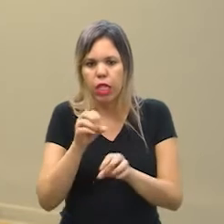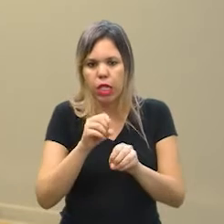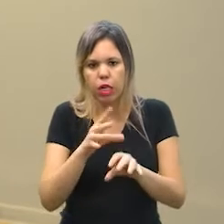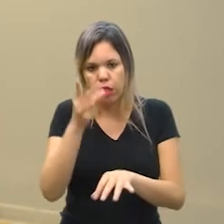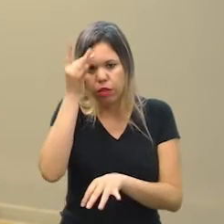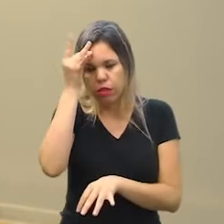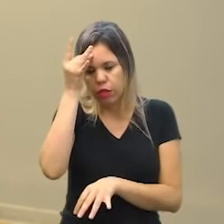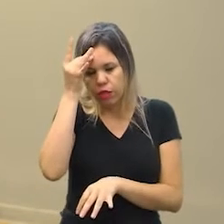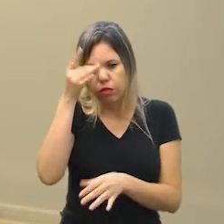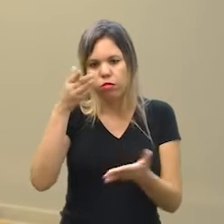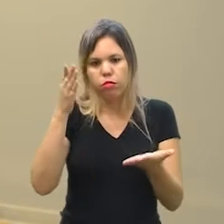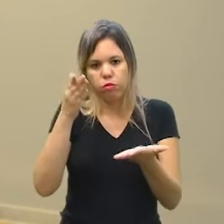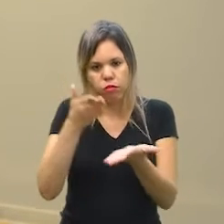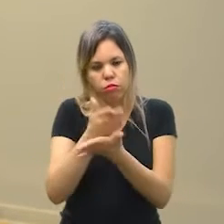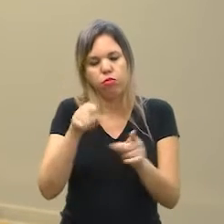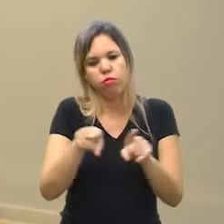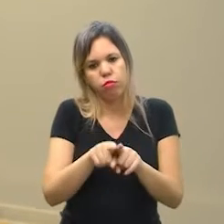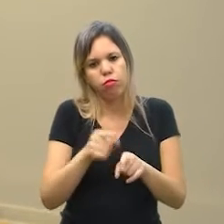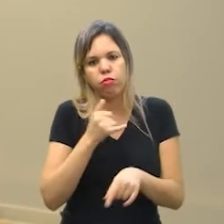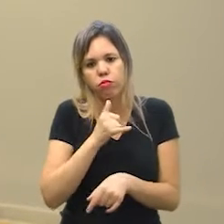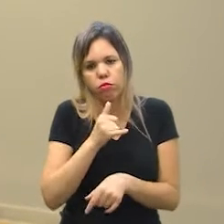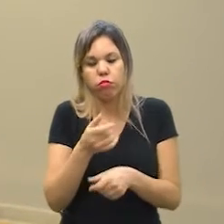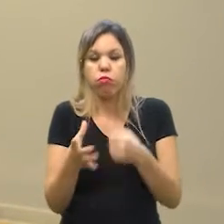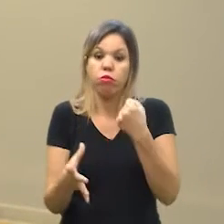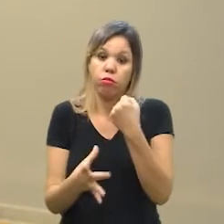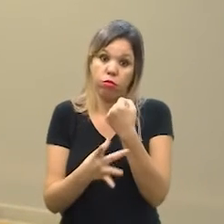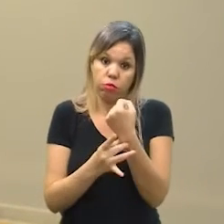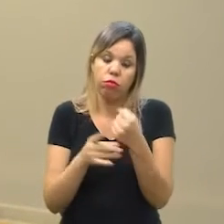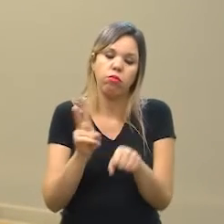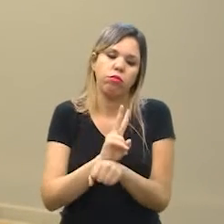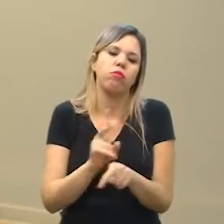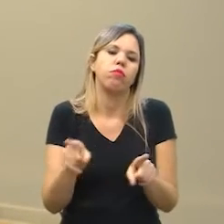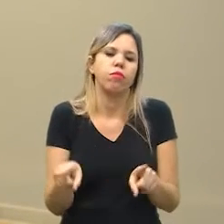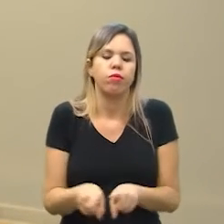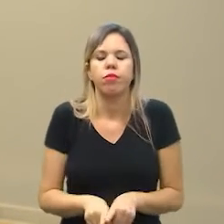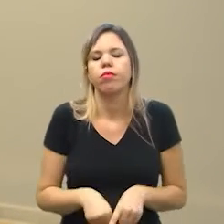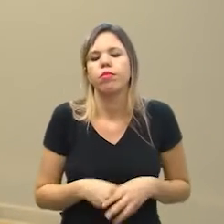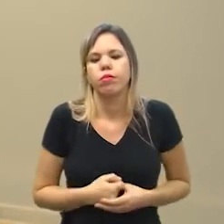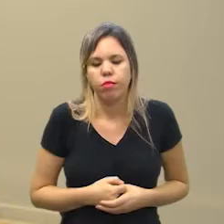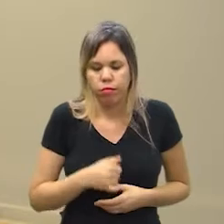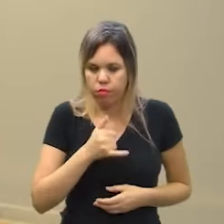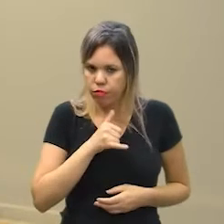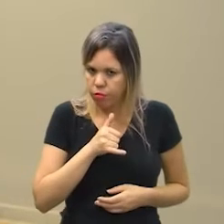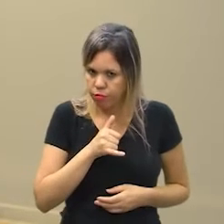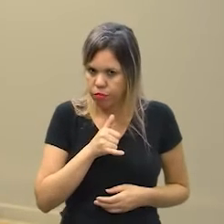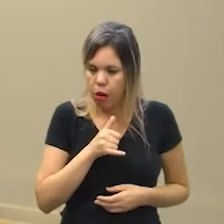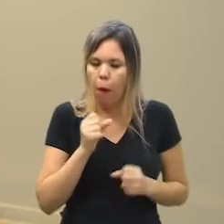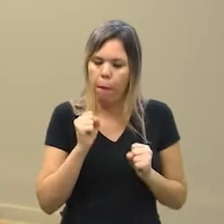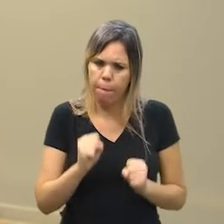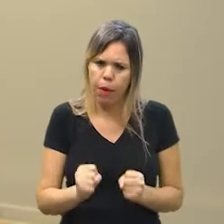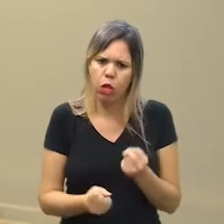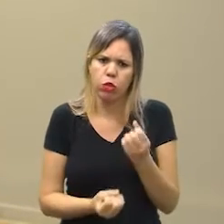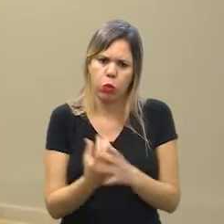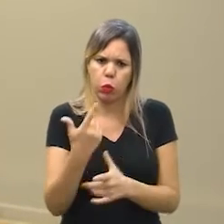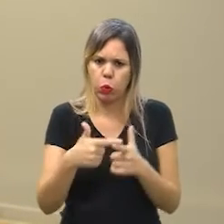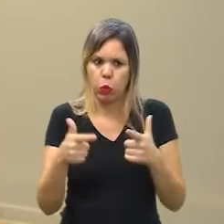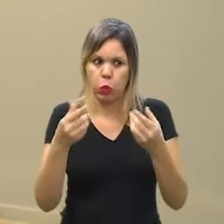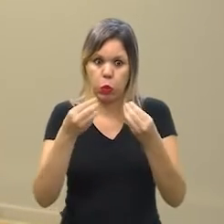de contribuir para a eficiência energética, ele contribui também para a segurança. Porque a eletricidade ela pode